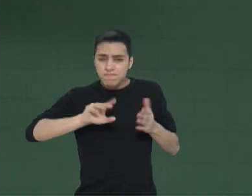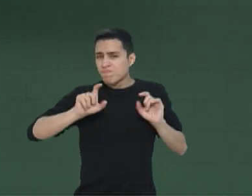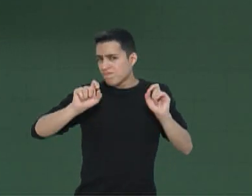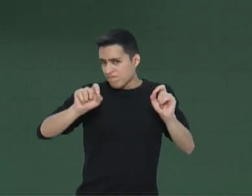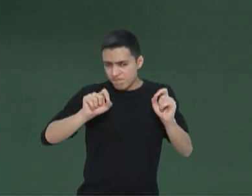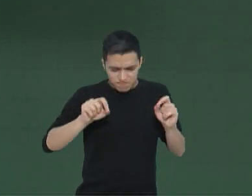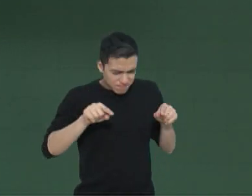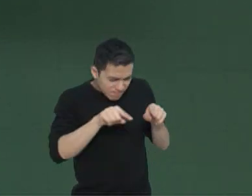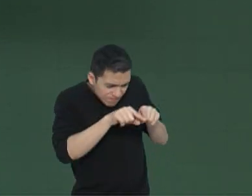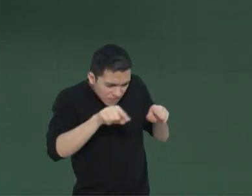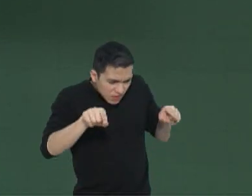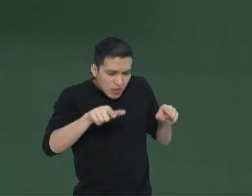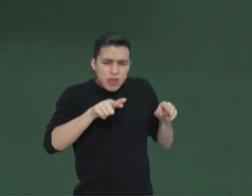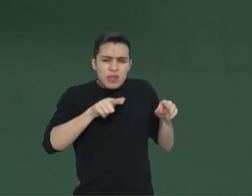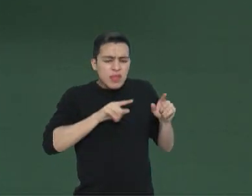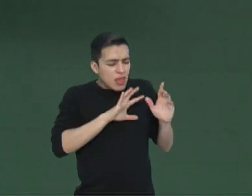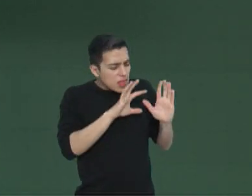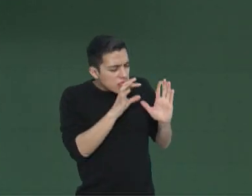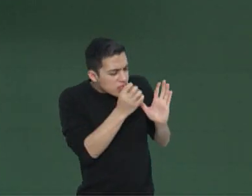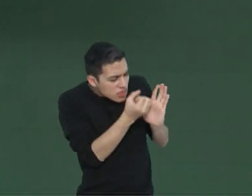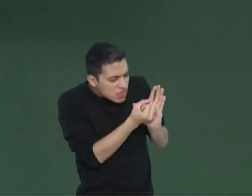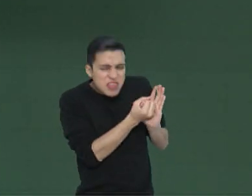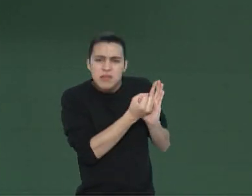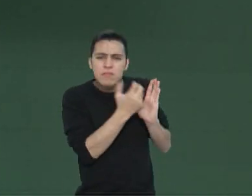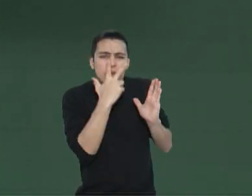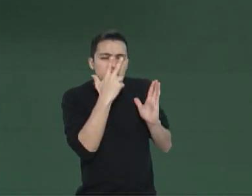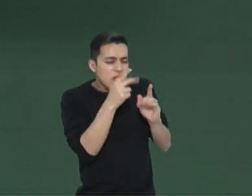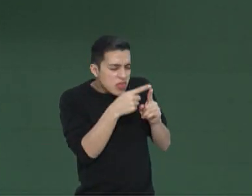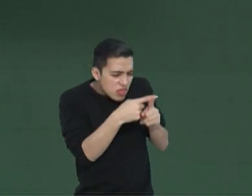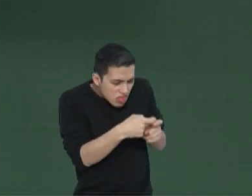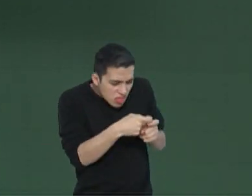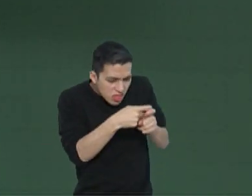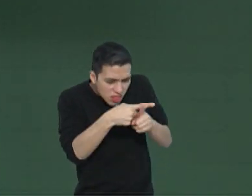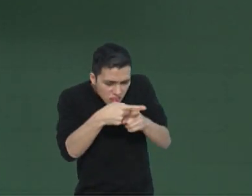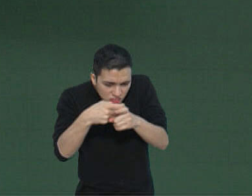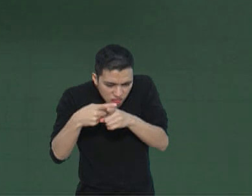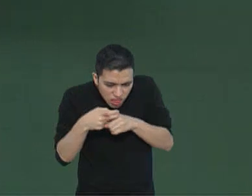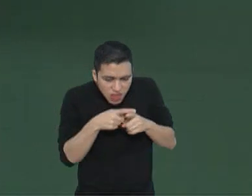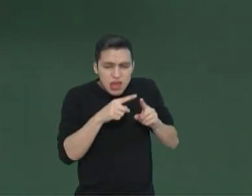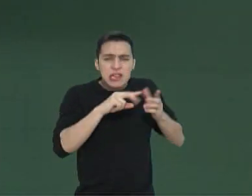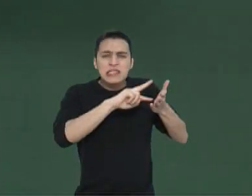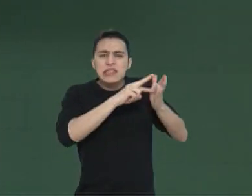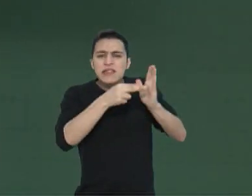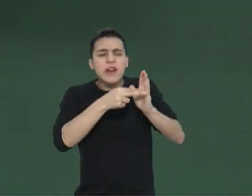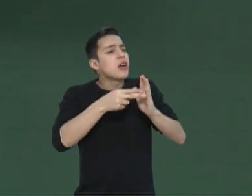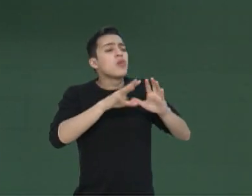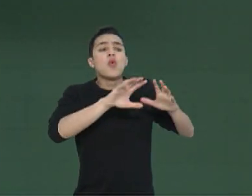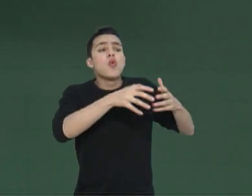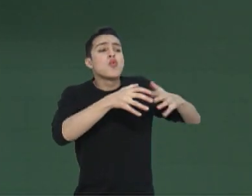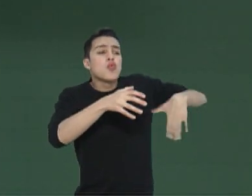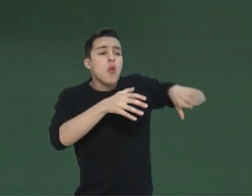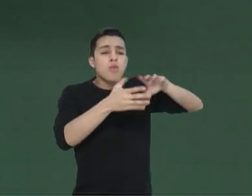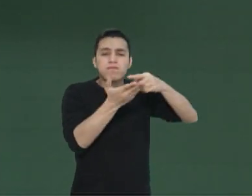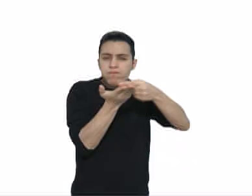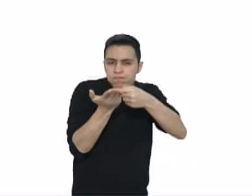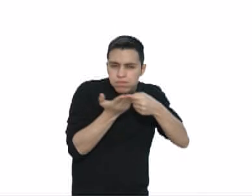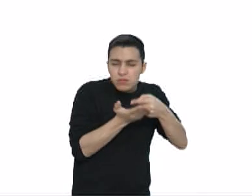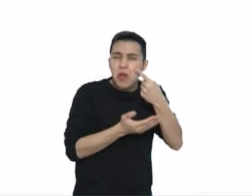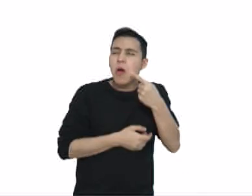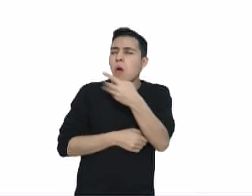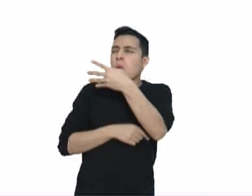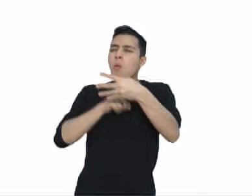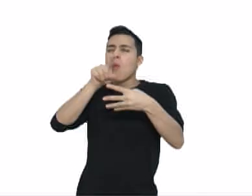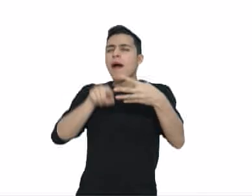formas terão símbolos, e esses símbolos vão ter seus significados combinados no grupo. Aqui são 4 exemplos